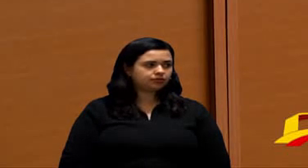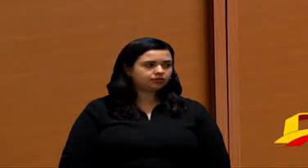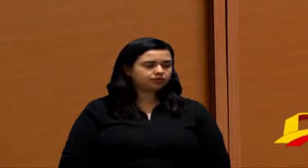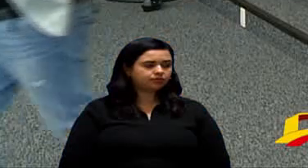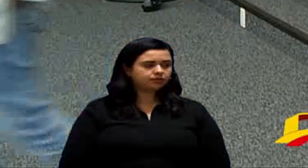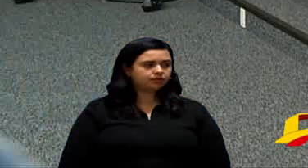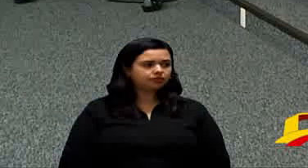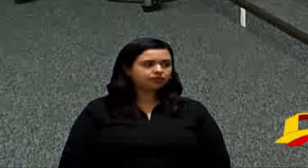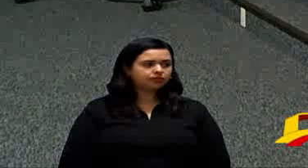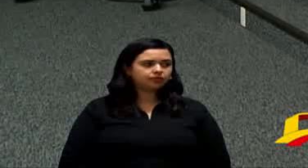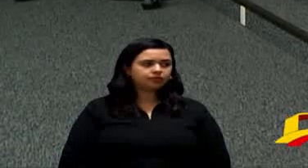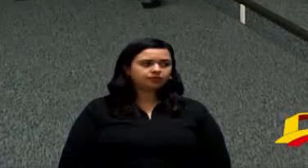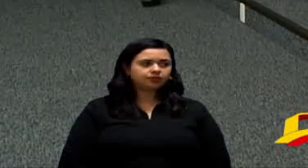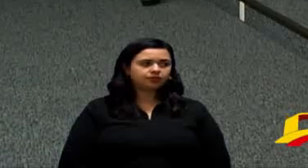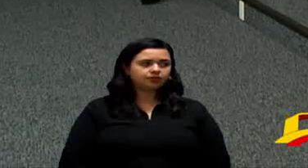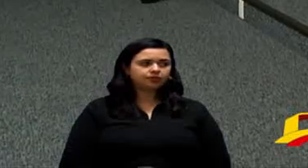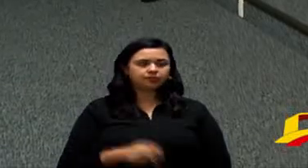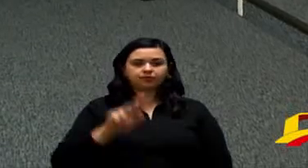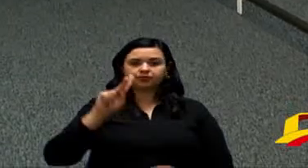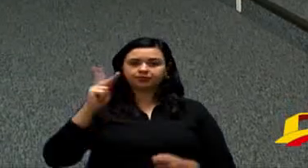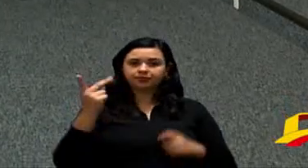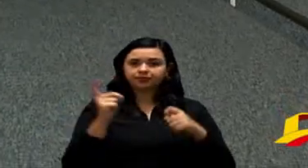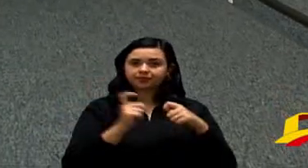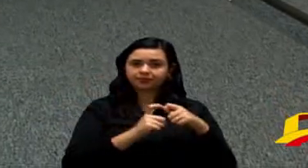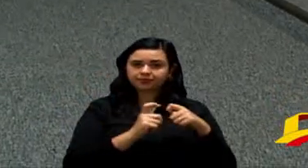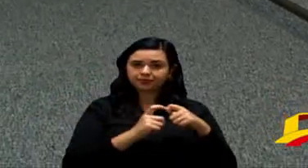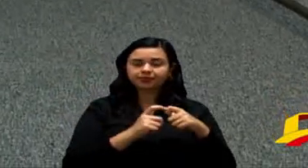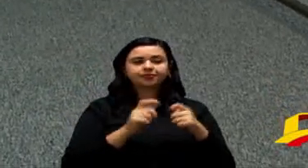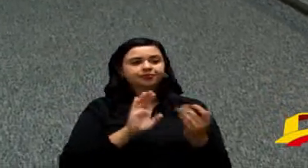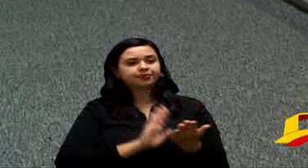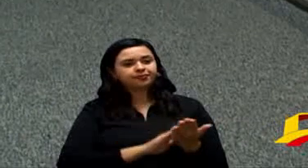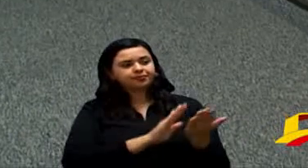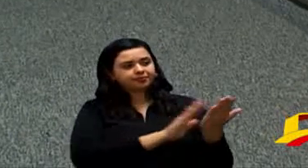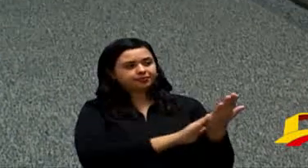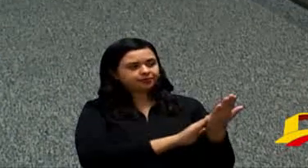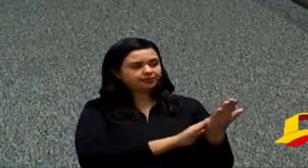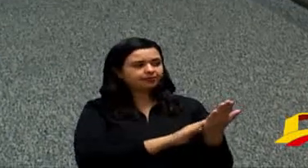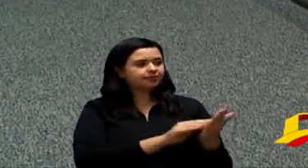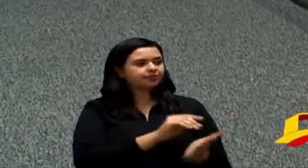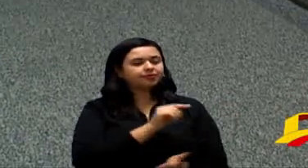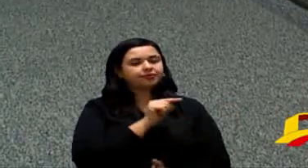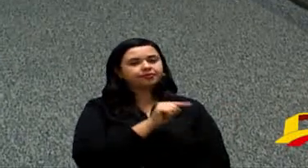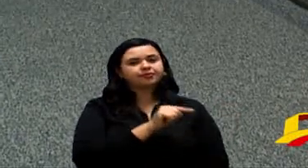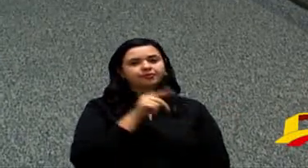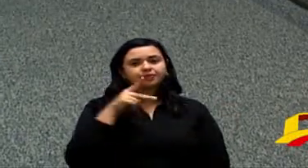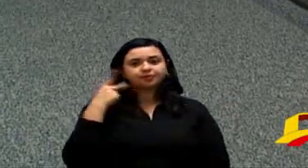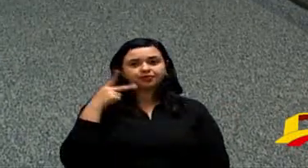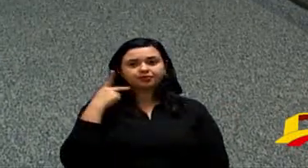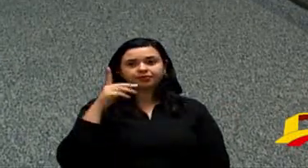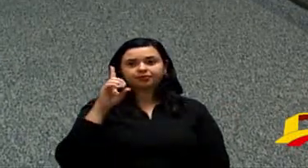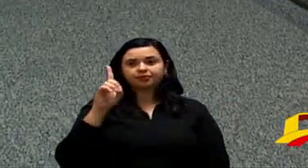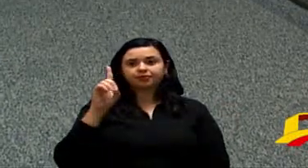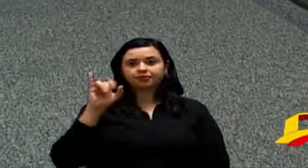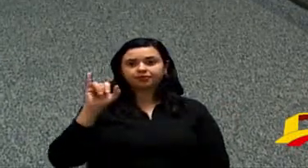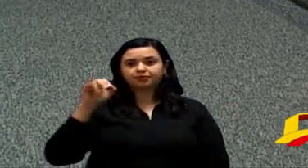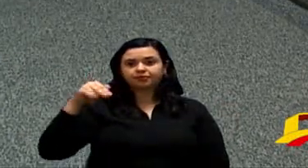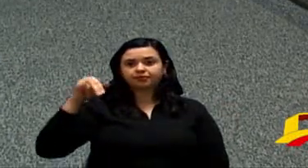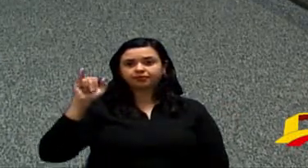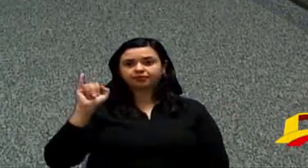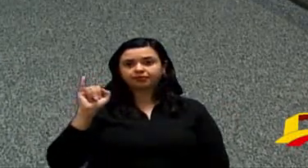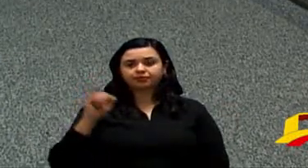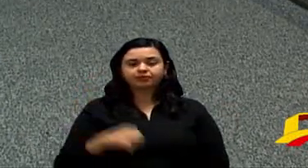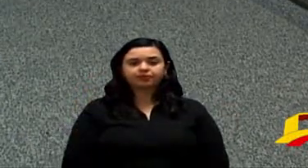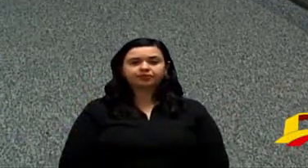vereador Dr Hélio brasileiro será homenageado aqui pelo vereador Fernando Dini